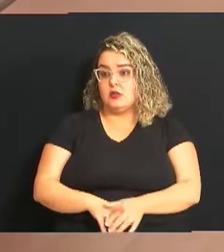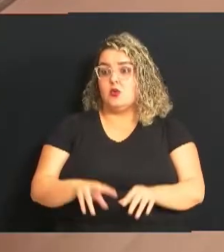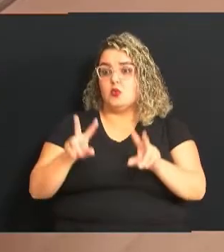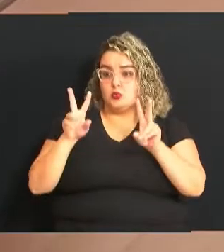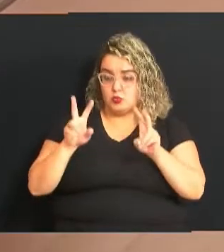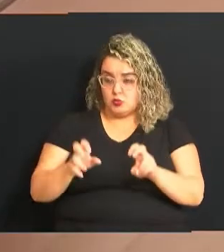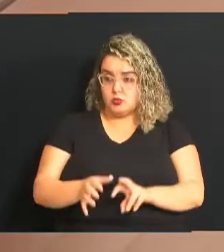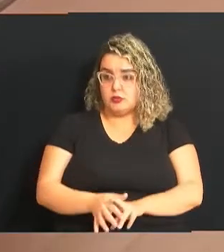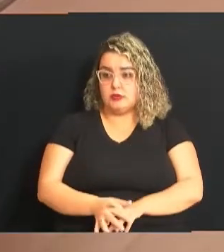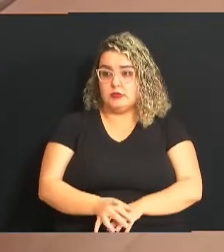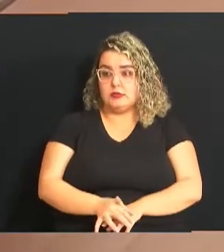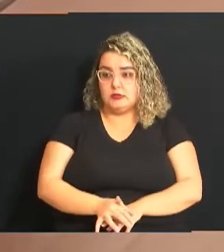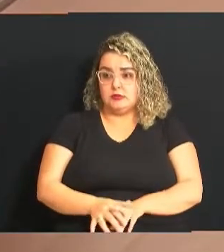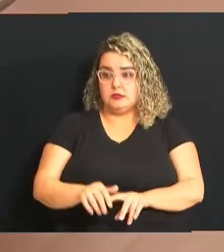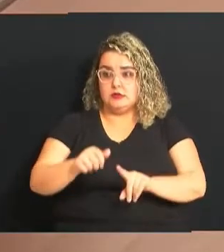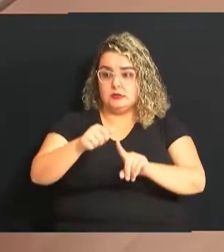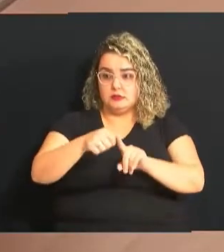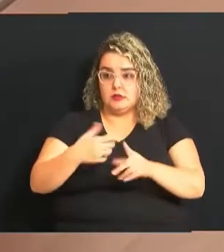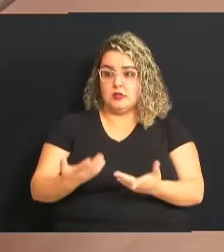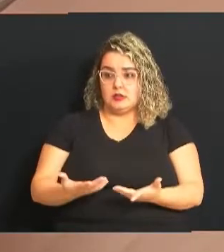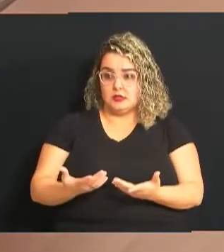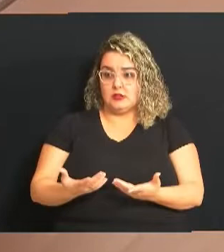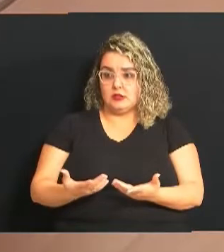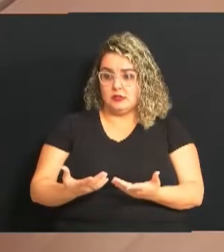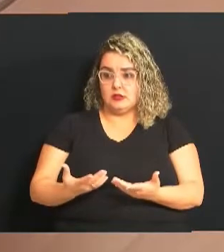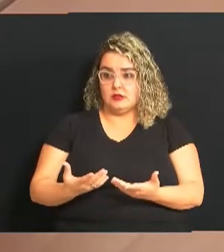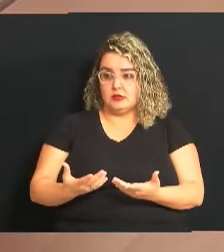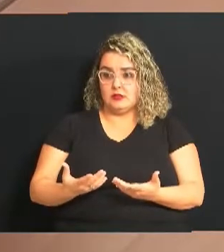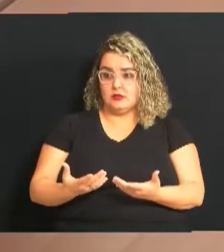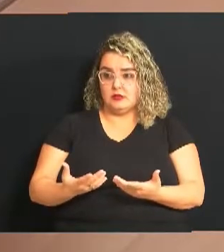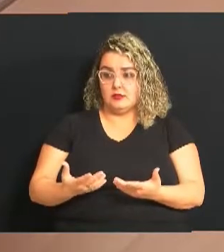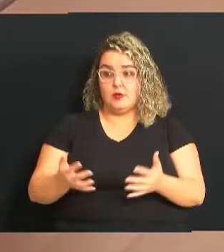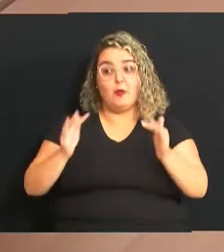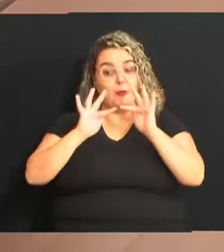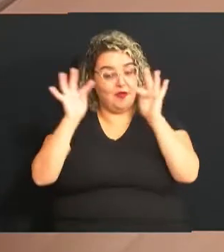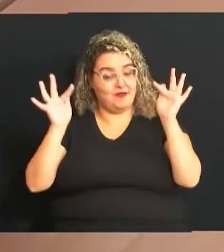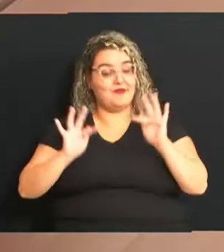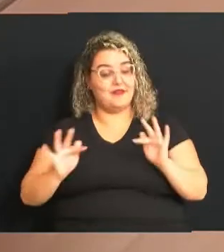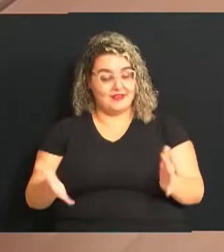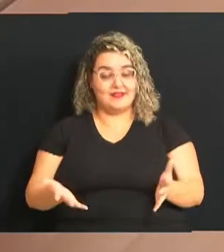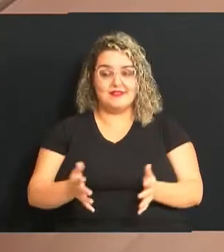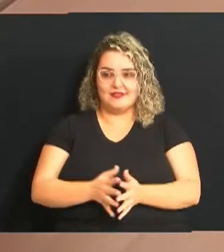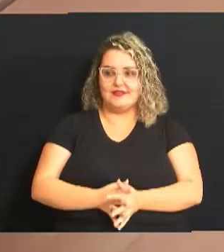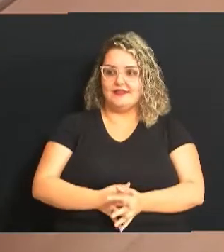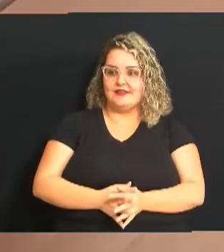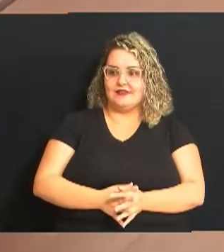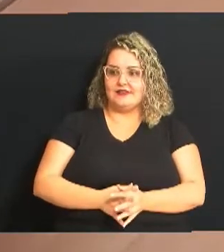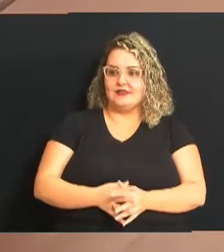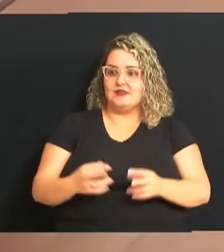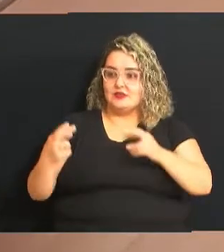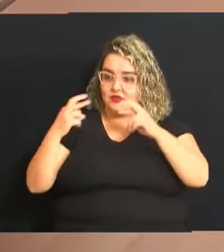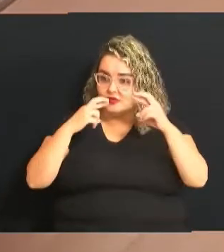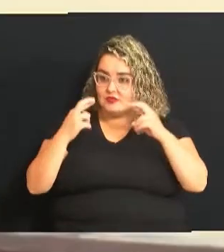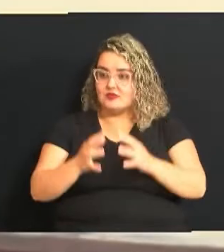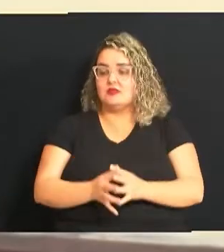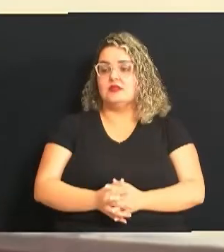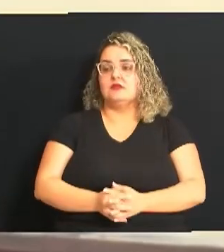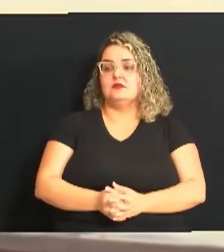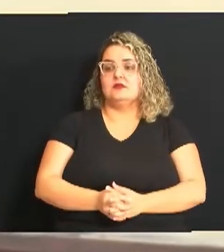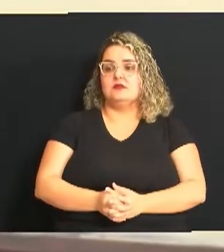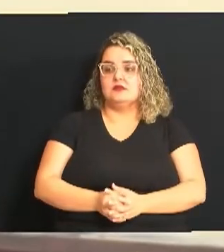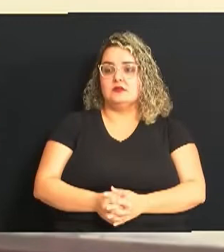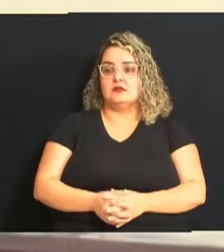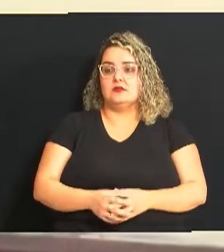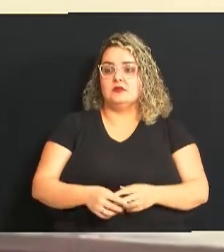tema esse mês me trouxe até uma grande felicidade de verificar que o tema está sendo discutido